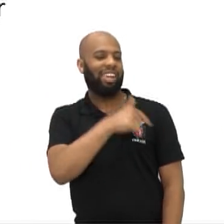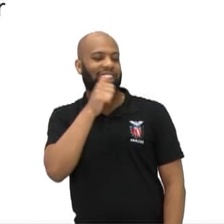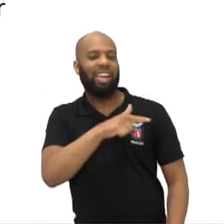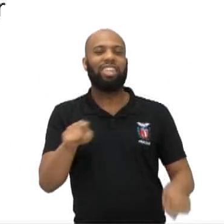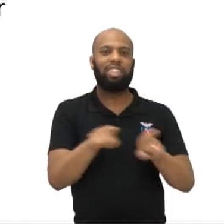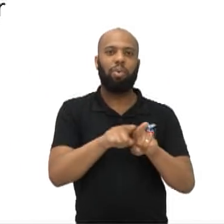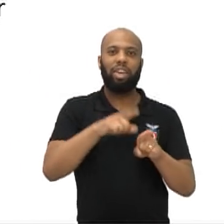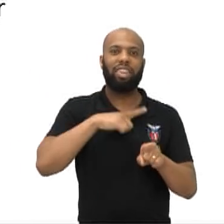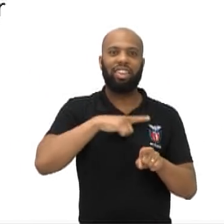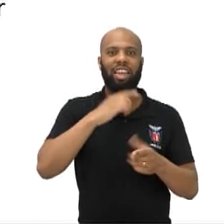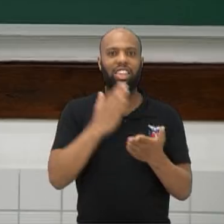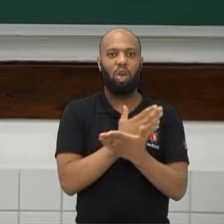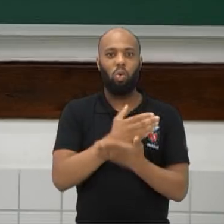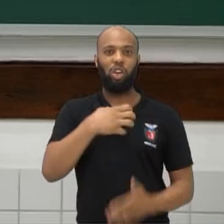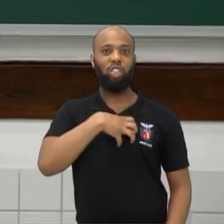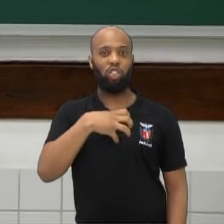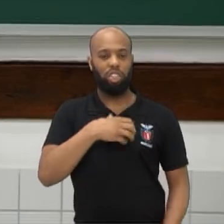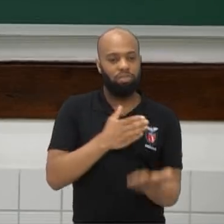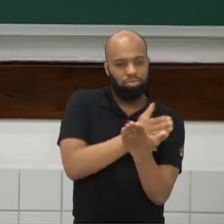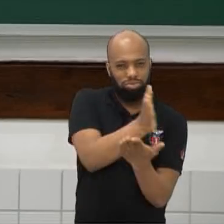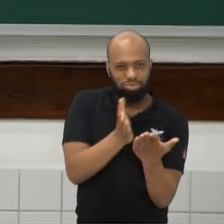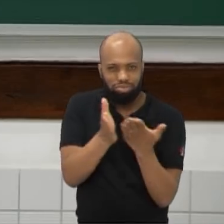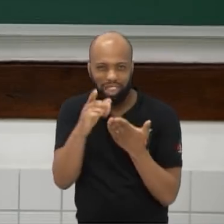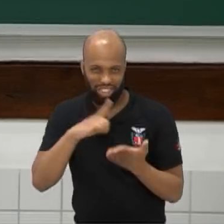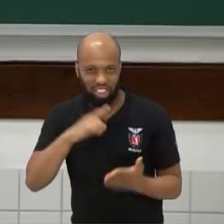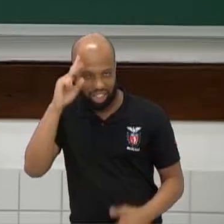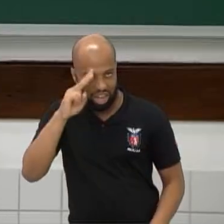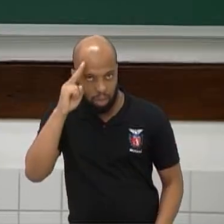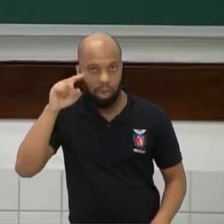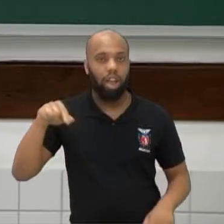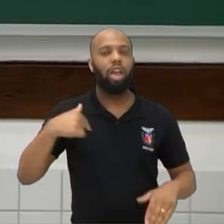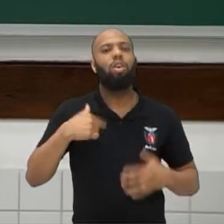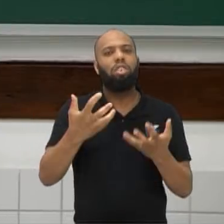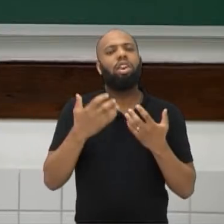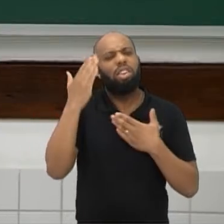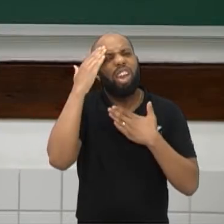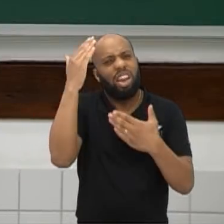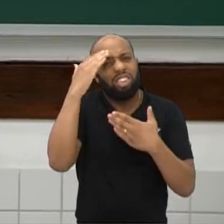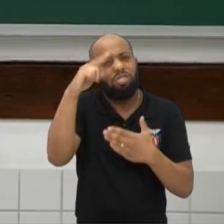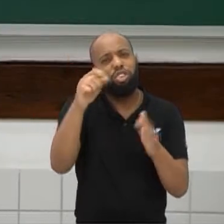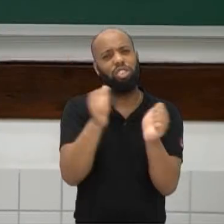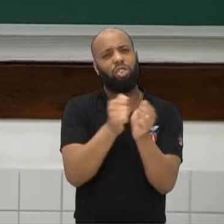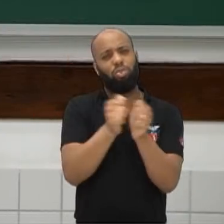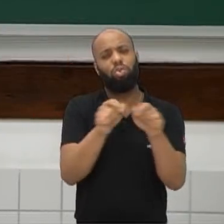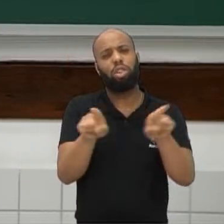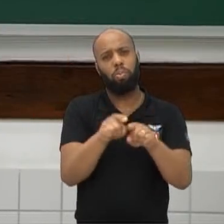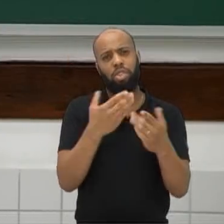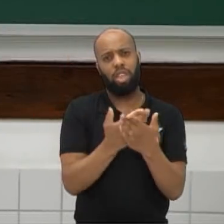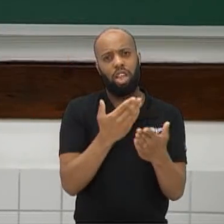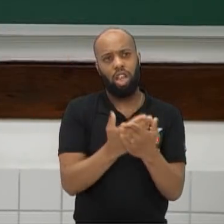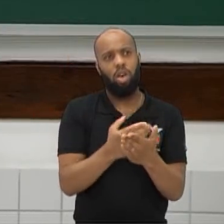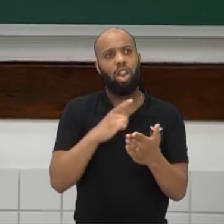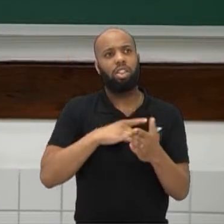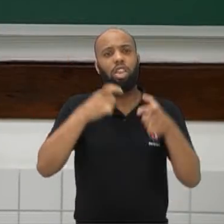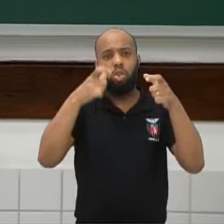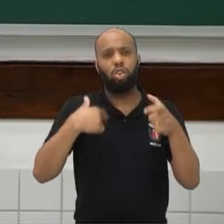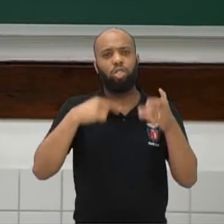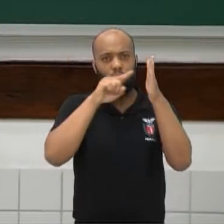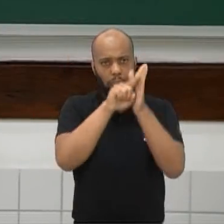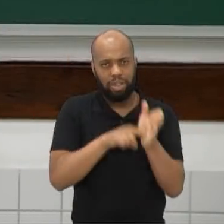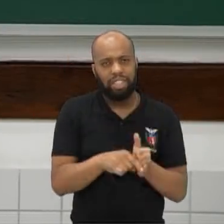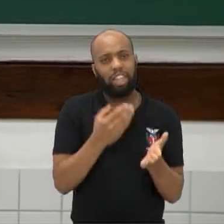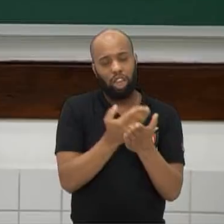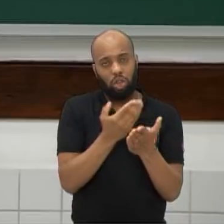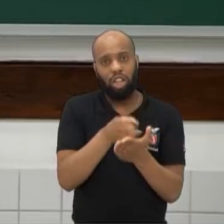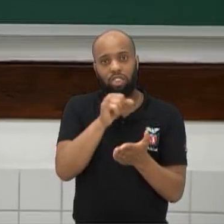linguísticas específicas de cada gênero desses, né. Agradeço aí muito a participação de vocês, seguem aí as referências para